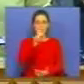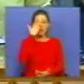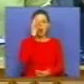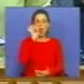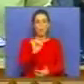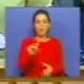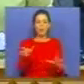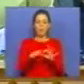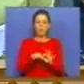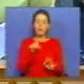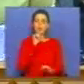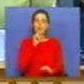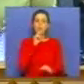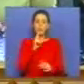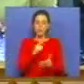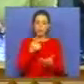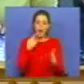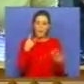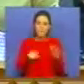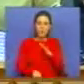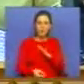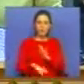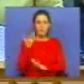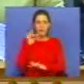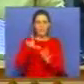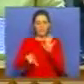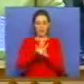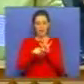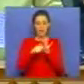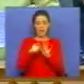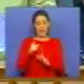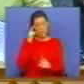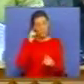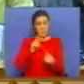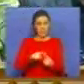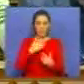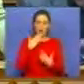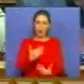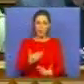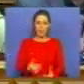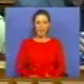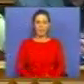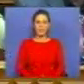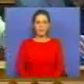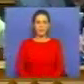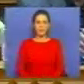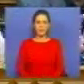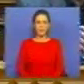opinião sobre a possibilidade do aprofundamento desta lei neste sentido. Muito obrigada.